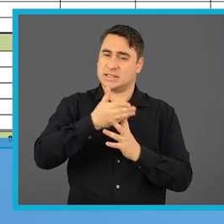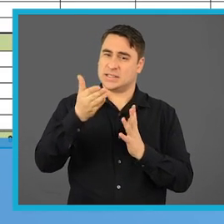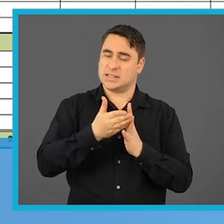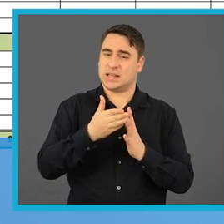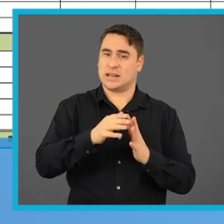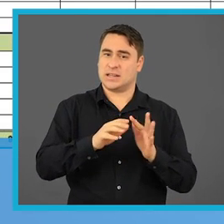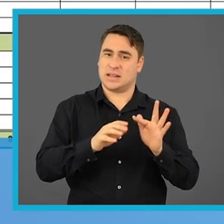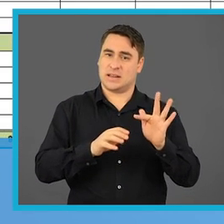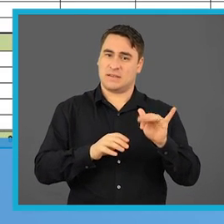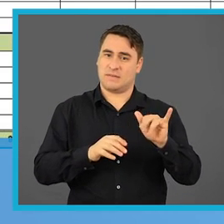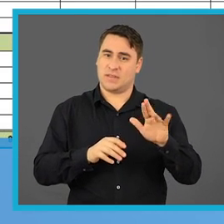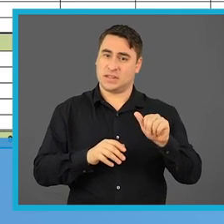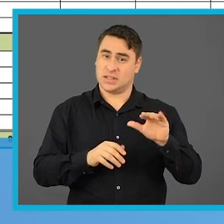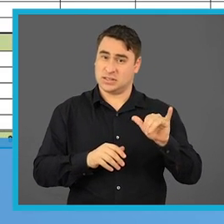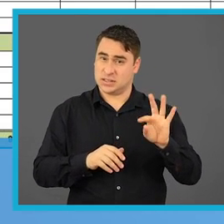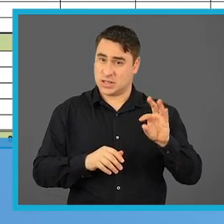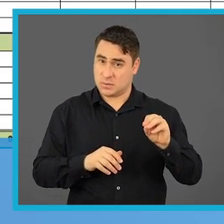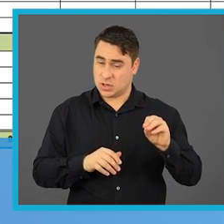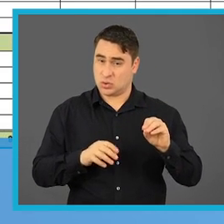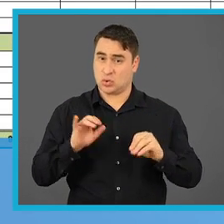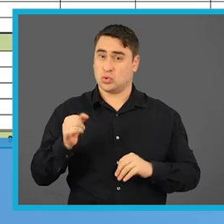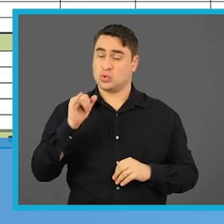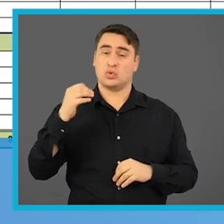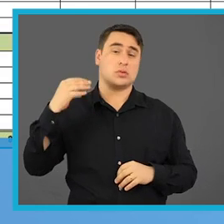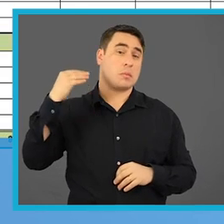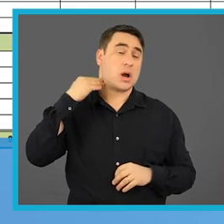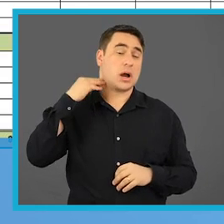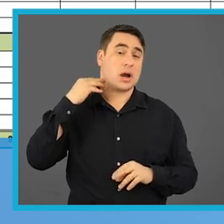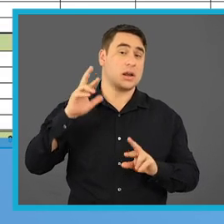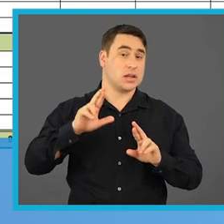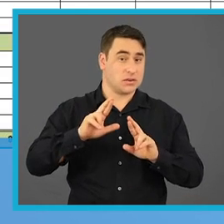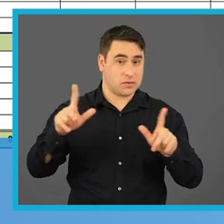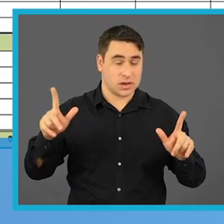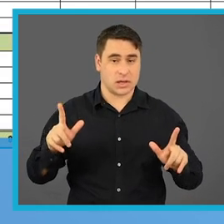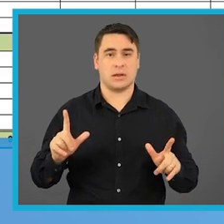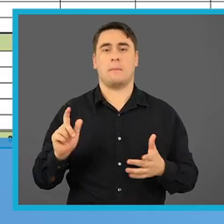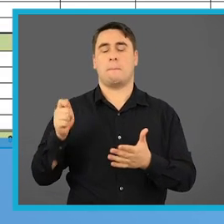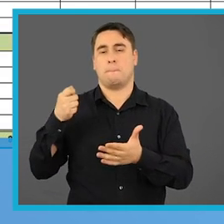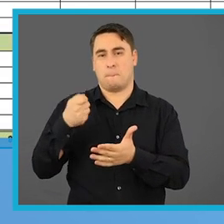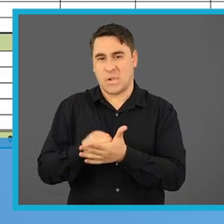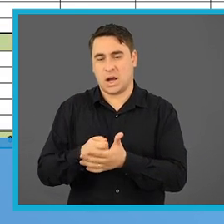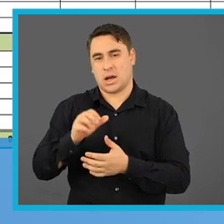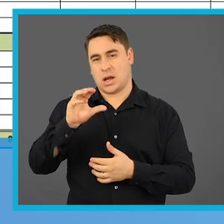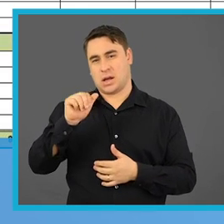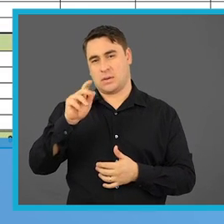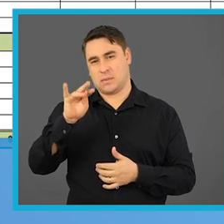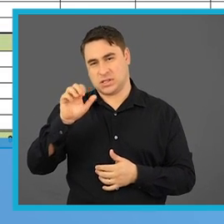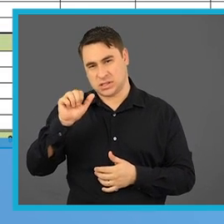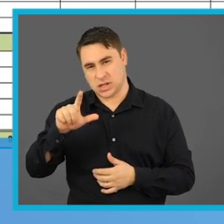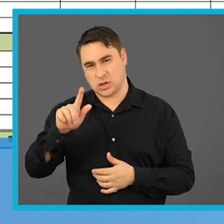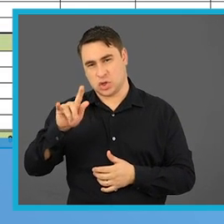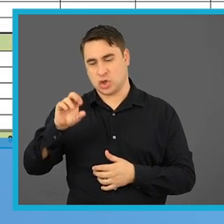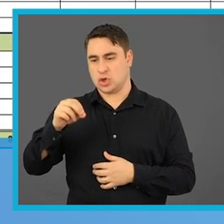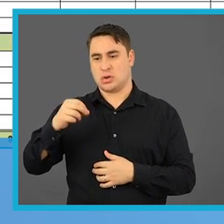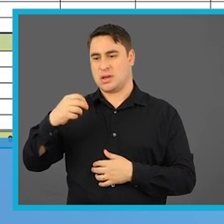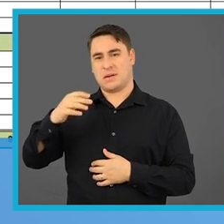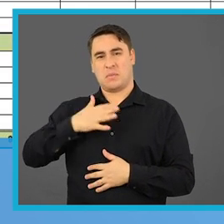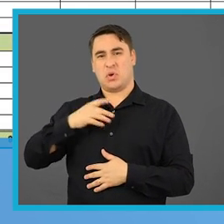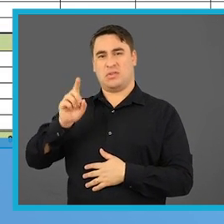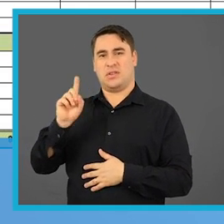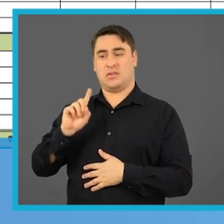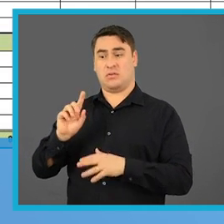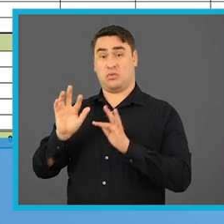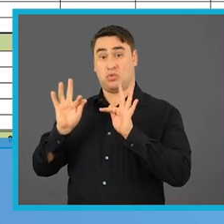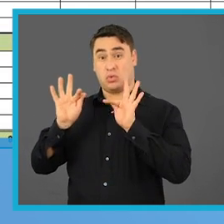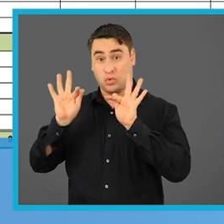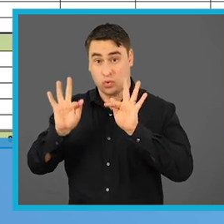desse item é o seguinte: juros bancários são aqueles que a gente paga, financiamento e capital de giro, de algo que não é nosso.